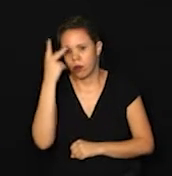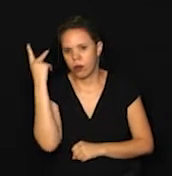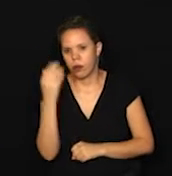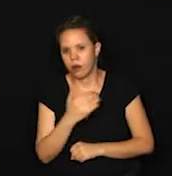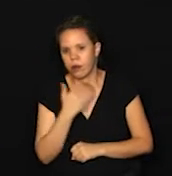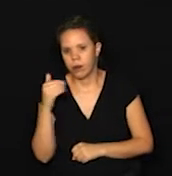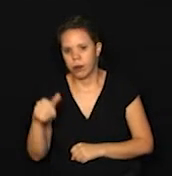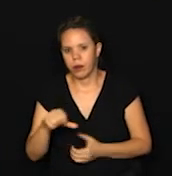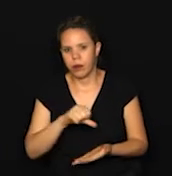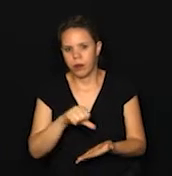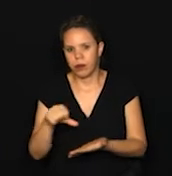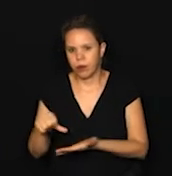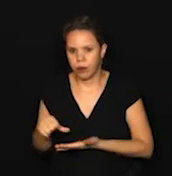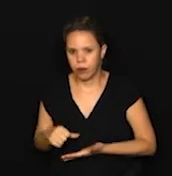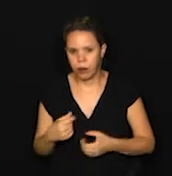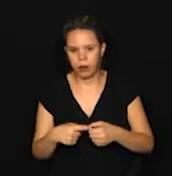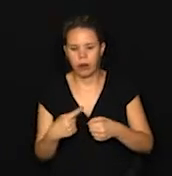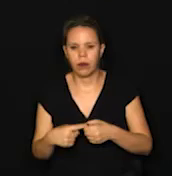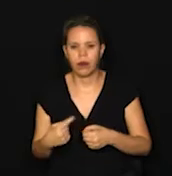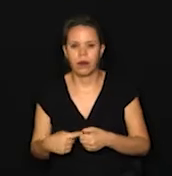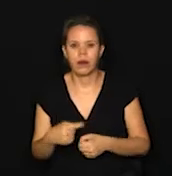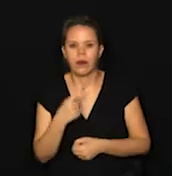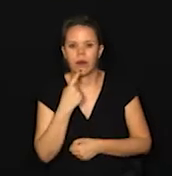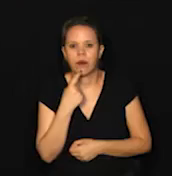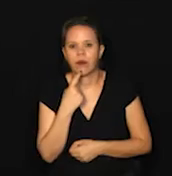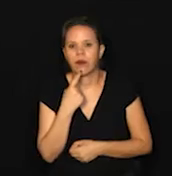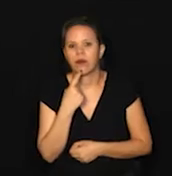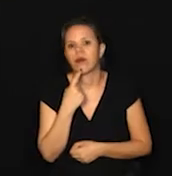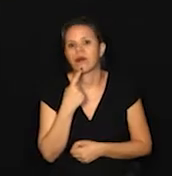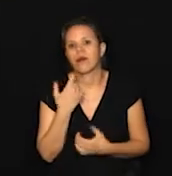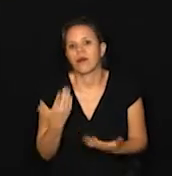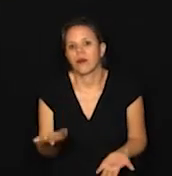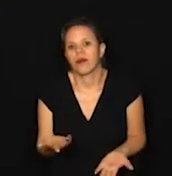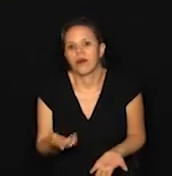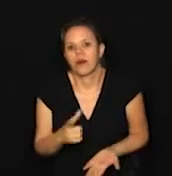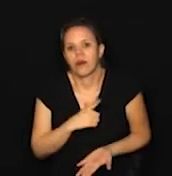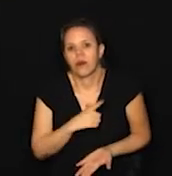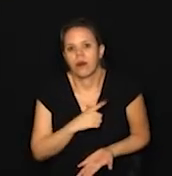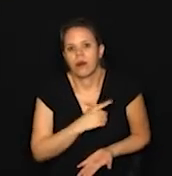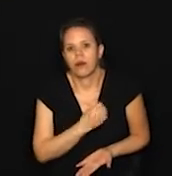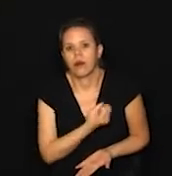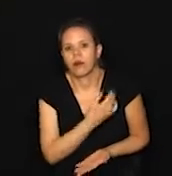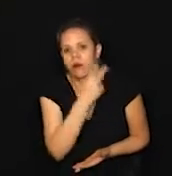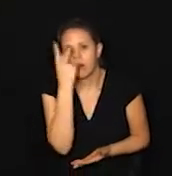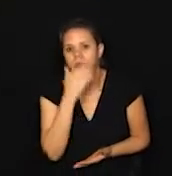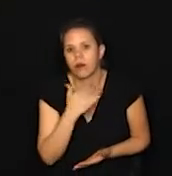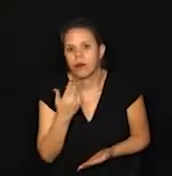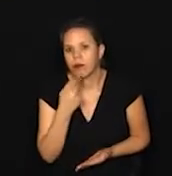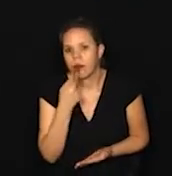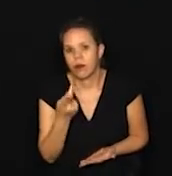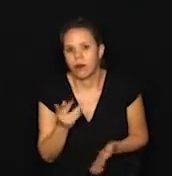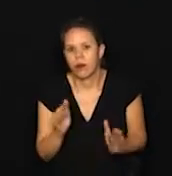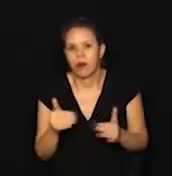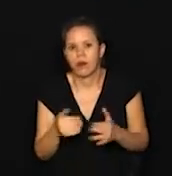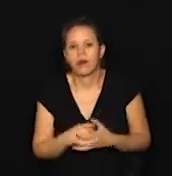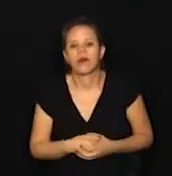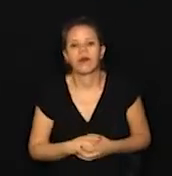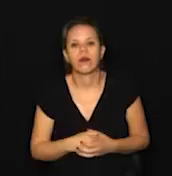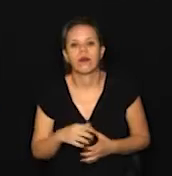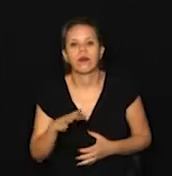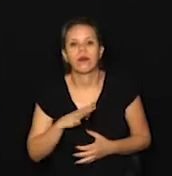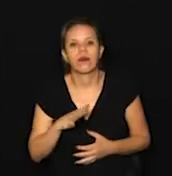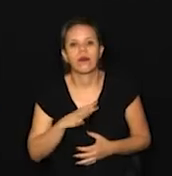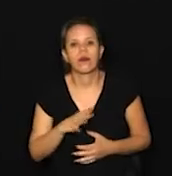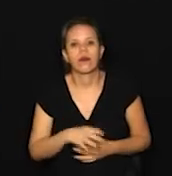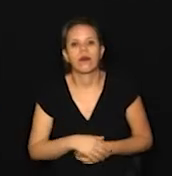óbitos aqui da região metropolitana de Campinas. Então a gente tem aí esses óbitos. E agora falando especificamente da nossa